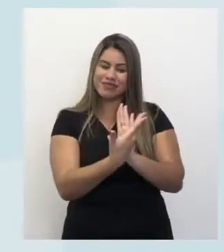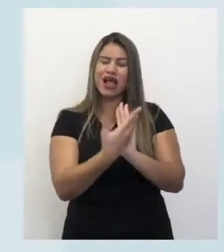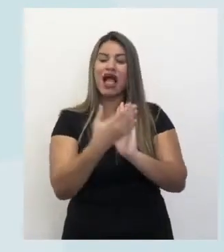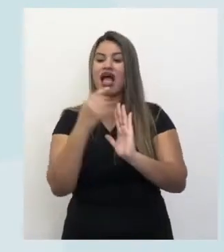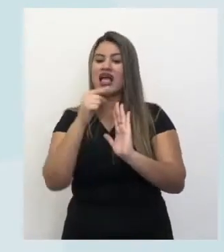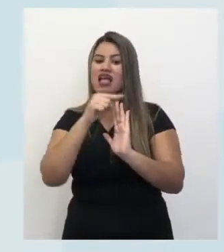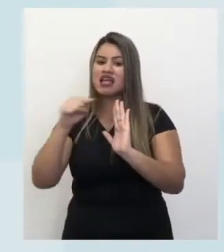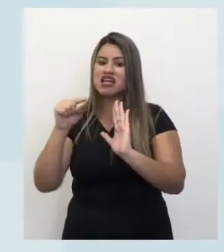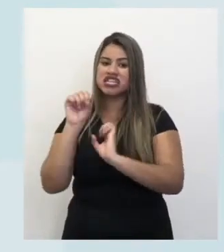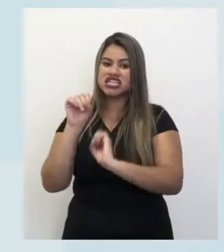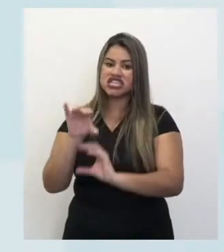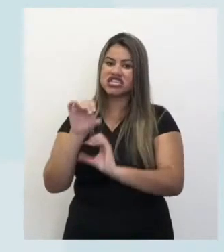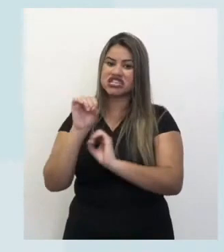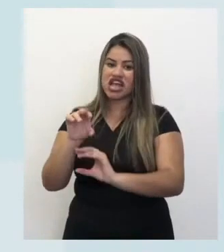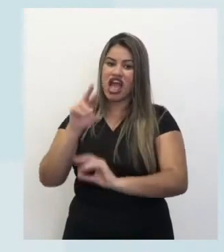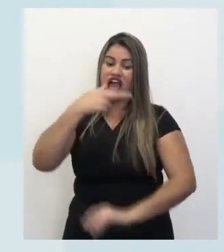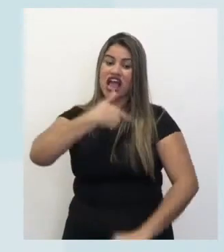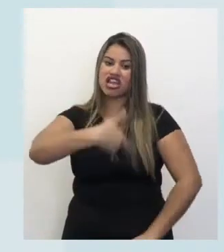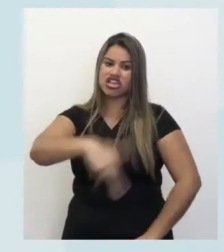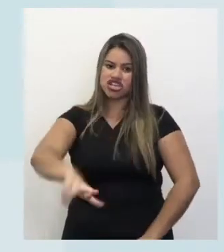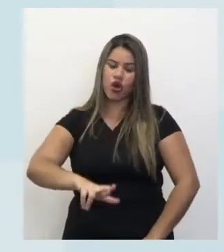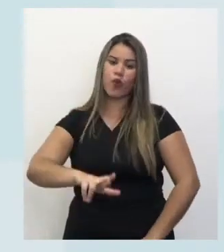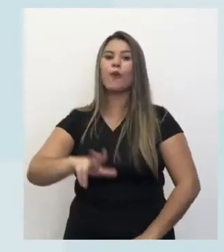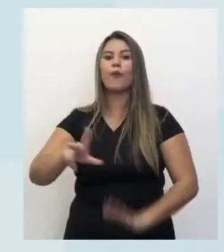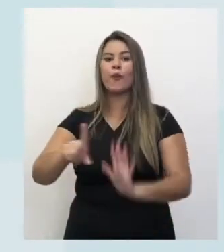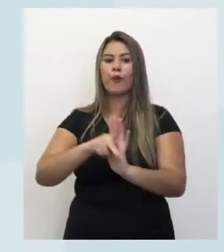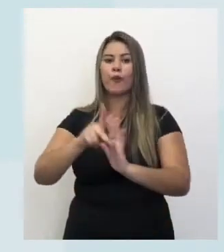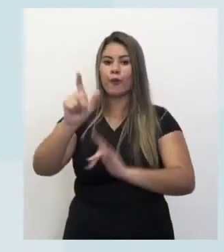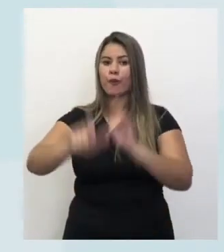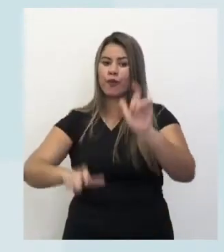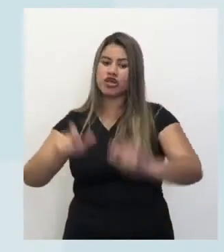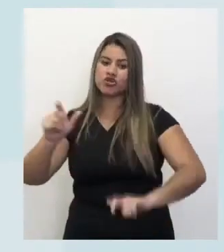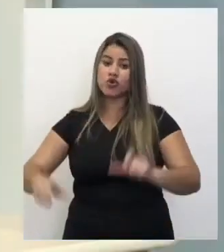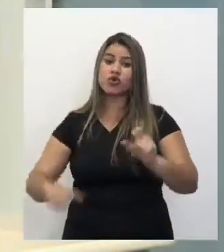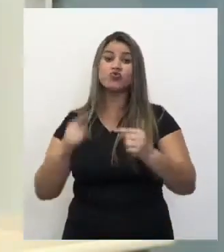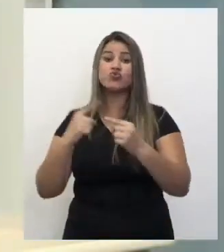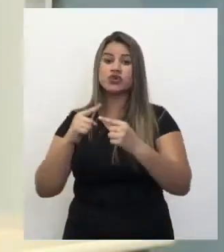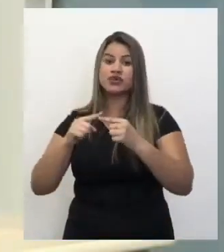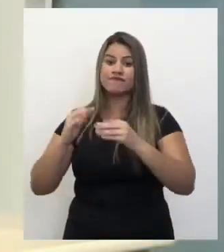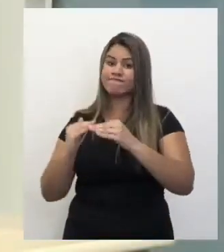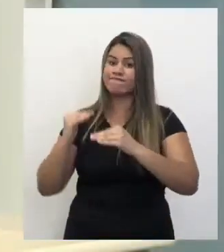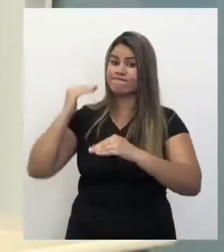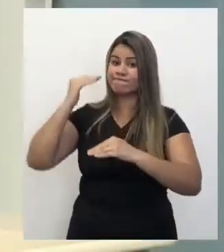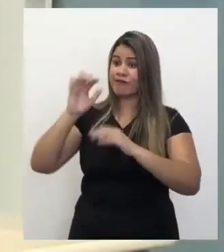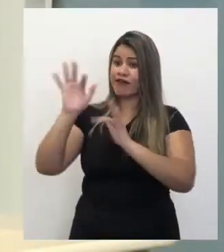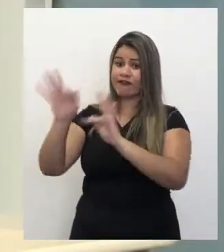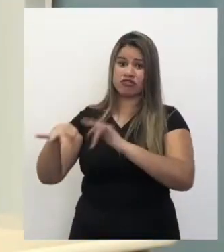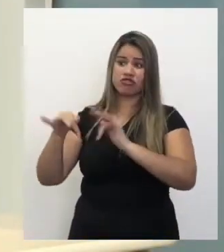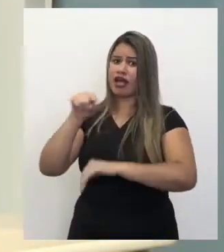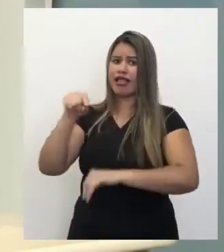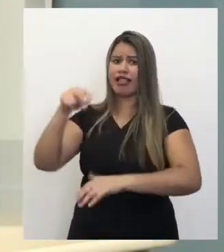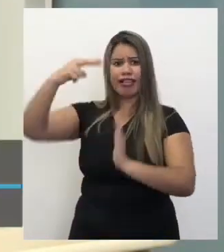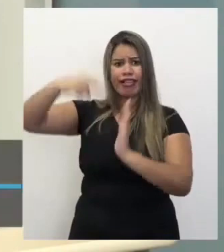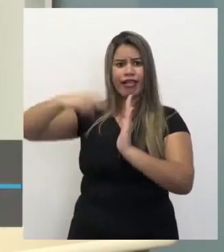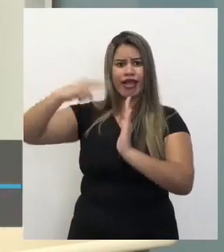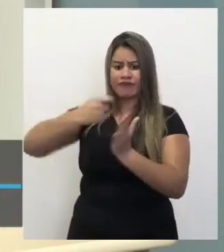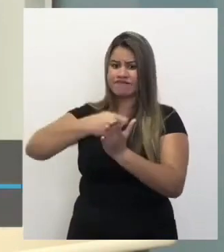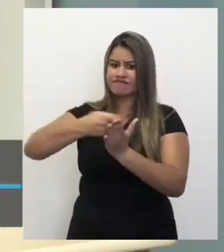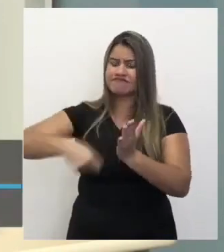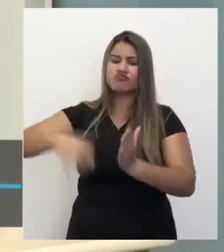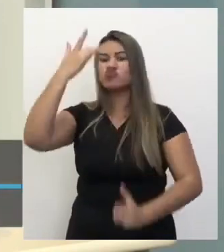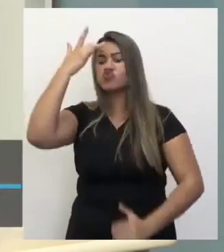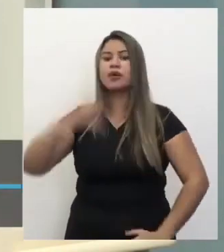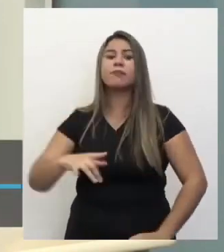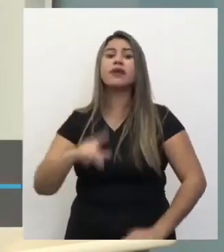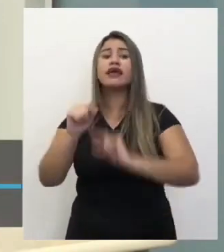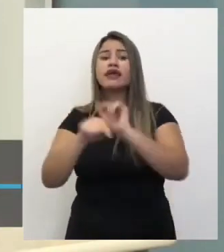alfabetizarem religiosamente as pessoas, porque existiam até mesmo senhores feudais, gente, na época que não sabiam ler nem escrever. Isso era coisa exclusiva